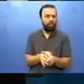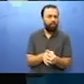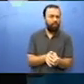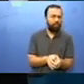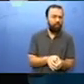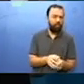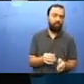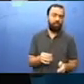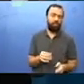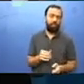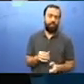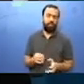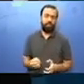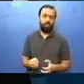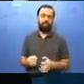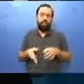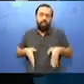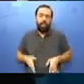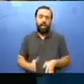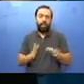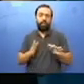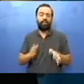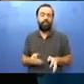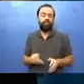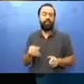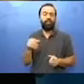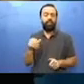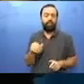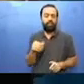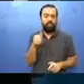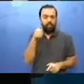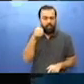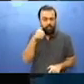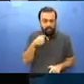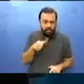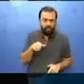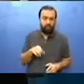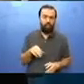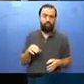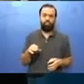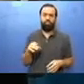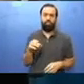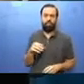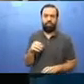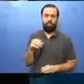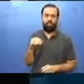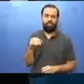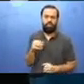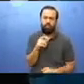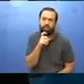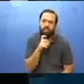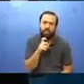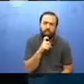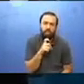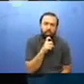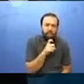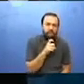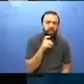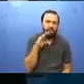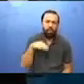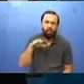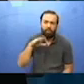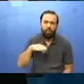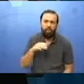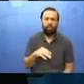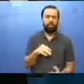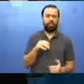fêmeas são maiores. Quanto menor for a temperatura do sol, quanto menos quente ele estiver, maior é a